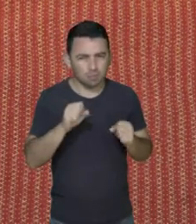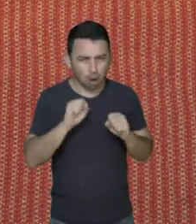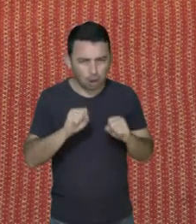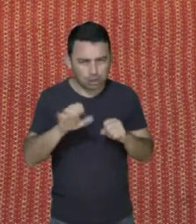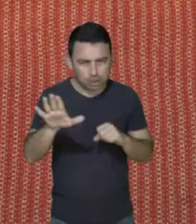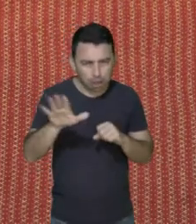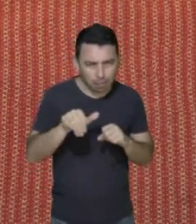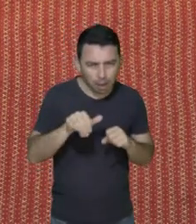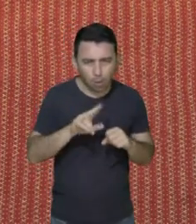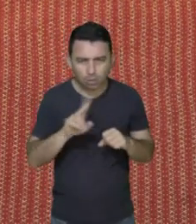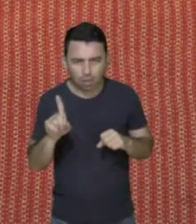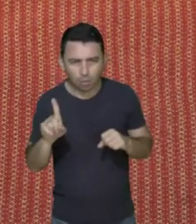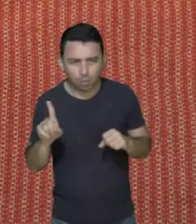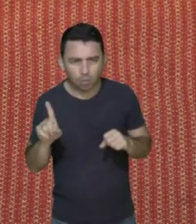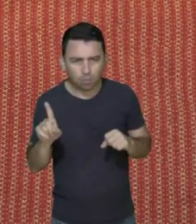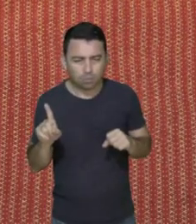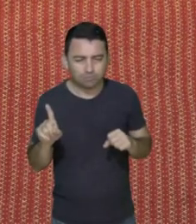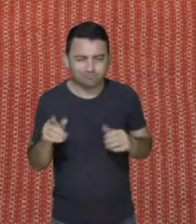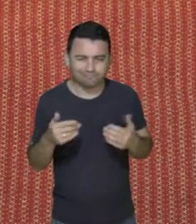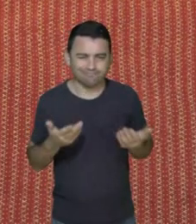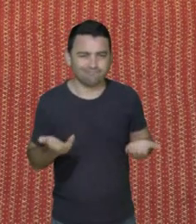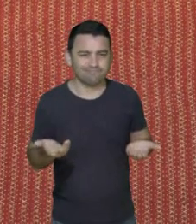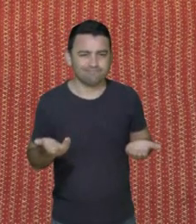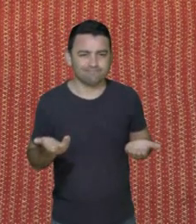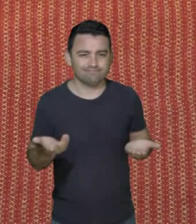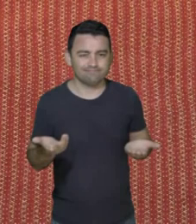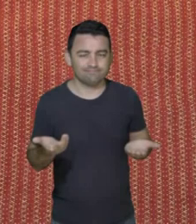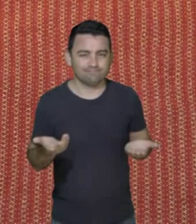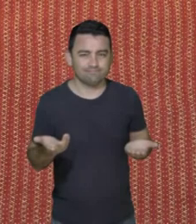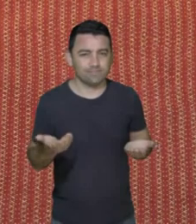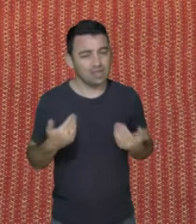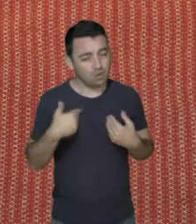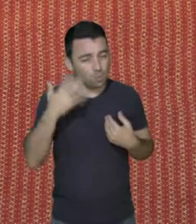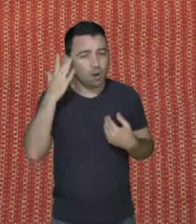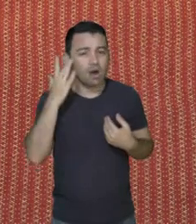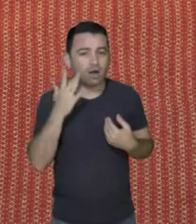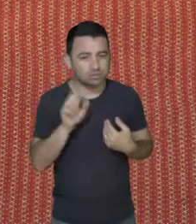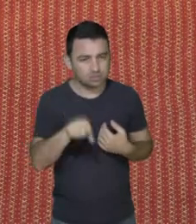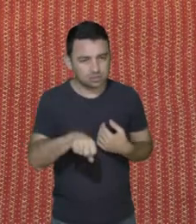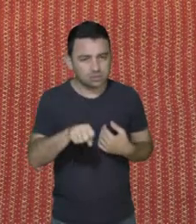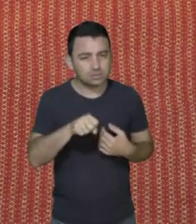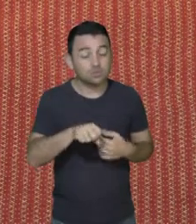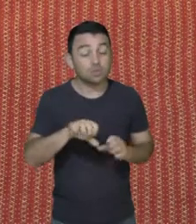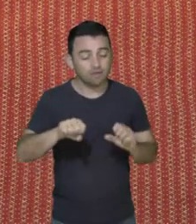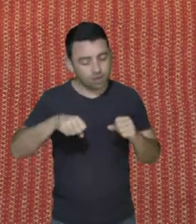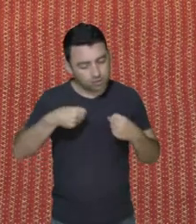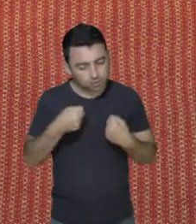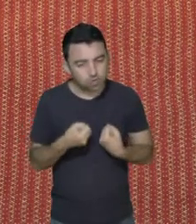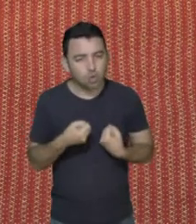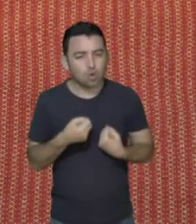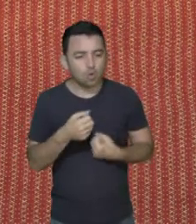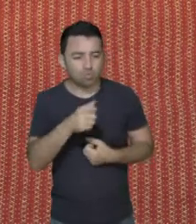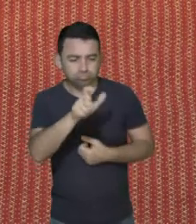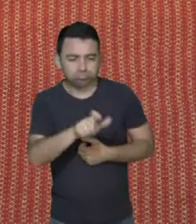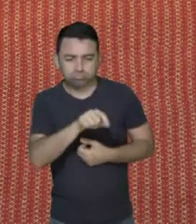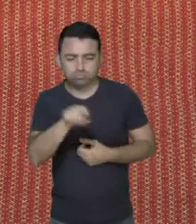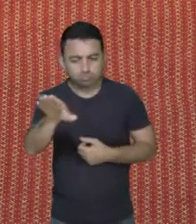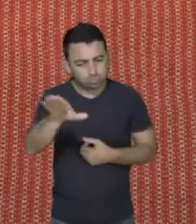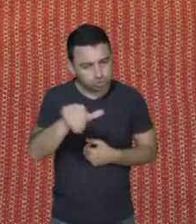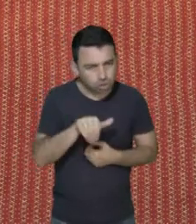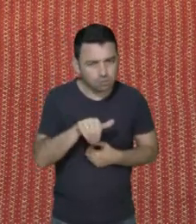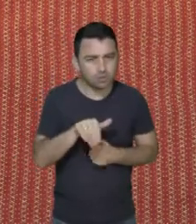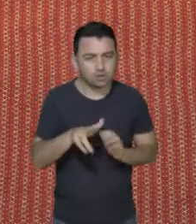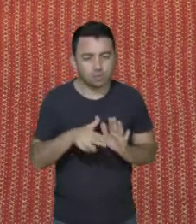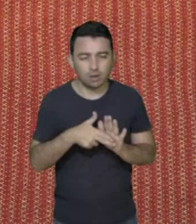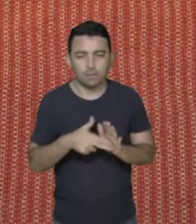não? Então, eu acho que tem sim que o defensor possa chamar. E só para esclarecimento